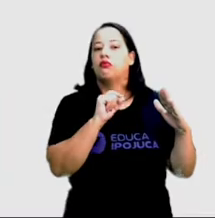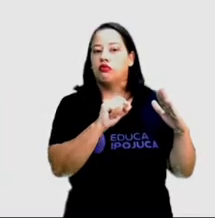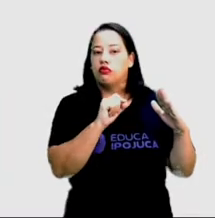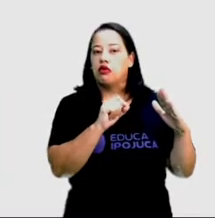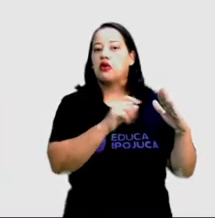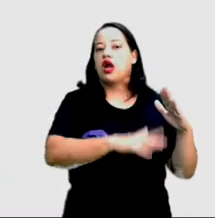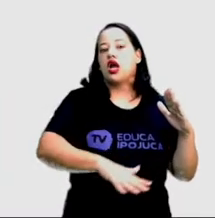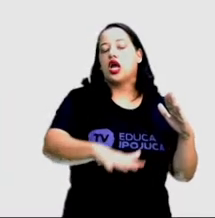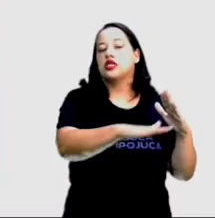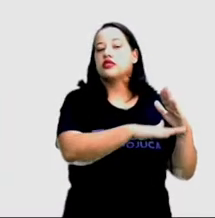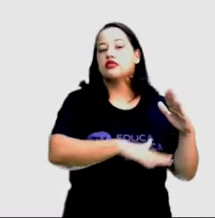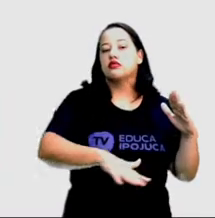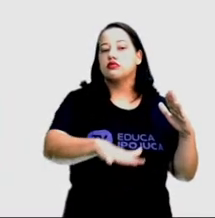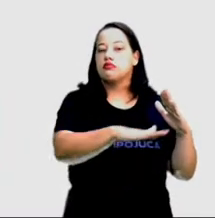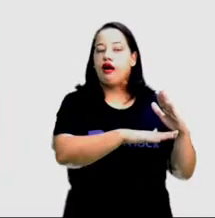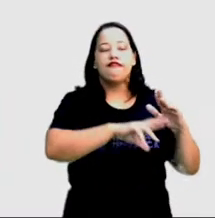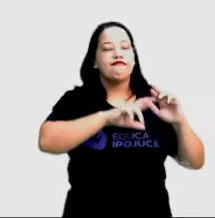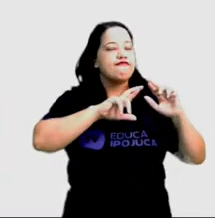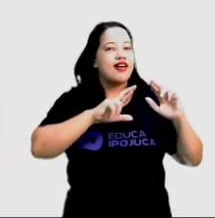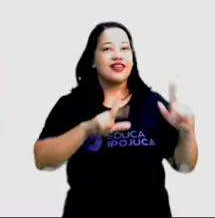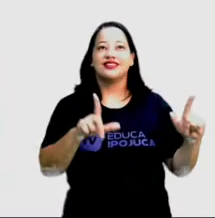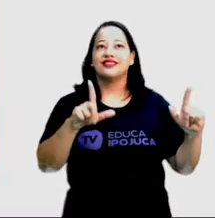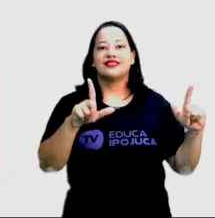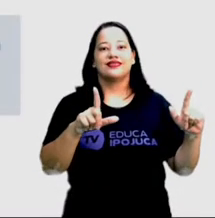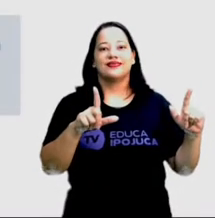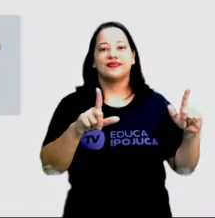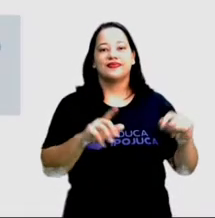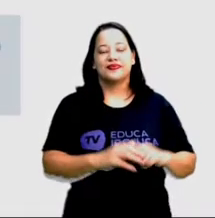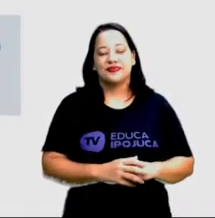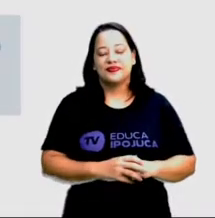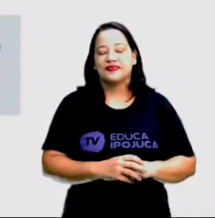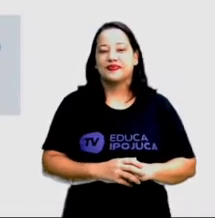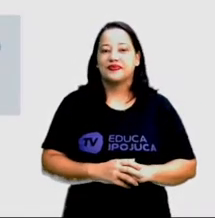um espaço diferenciado.